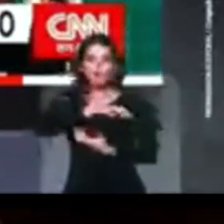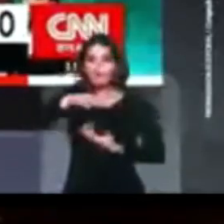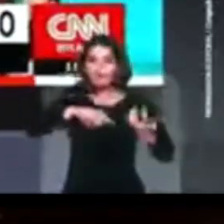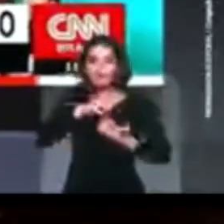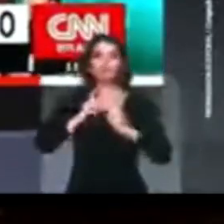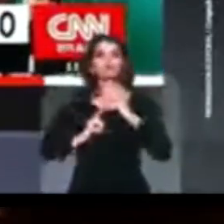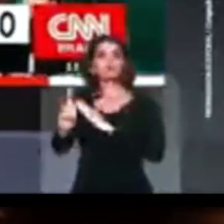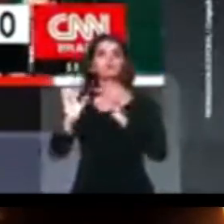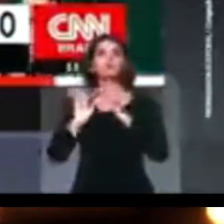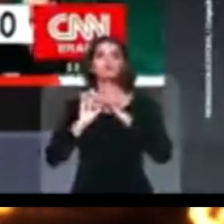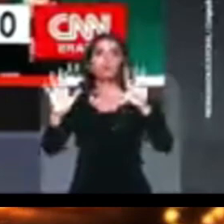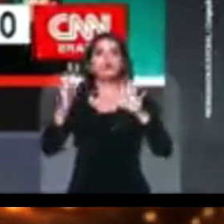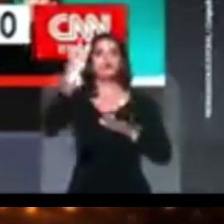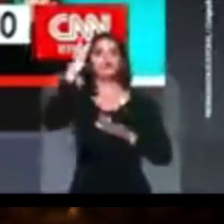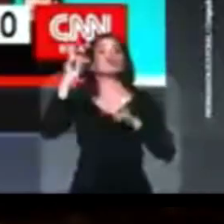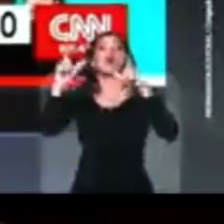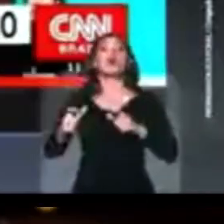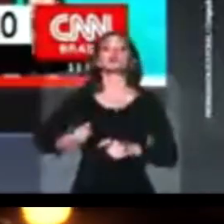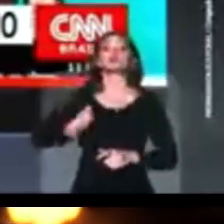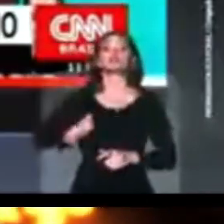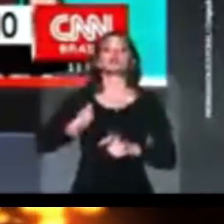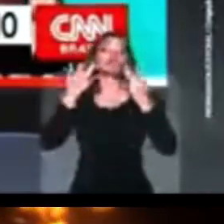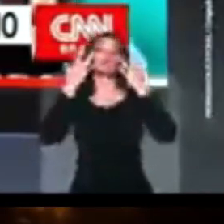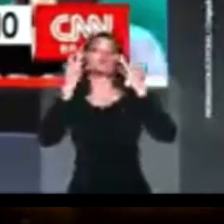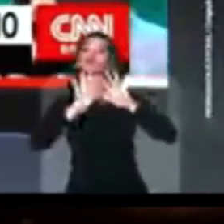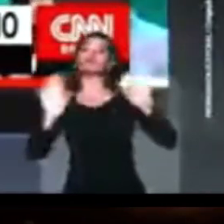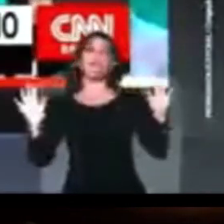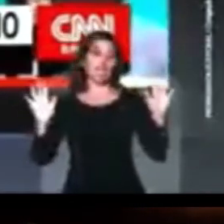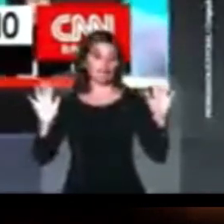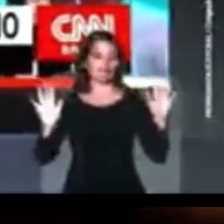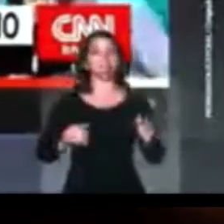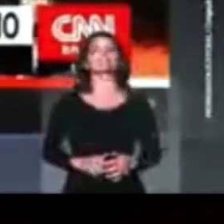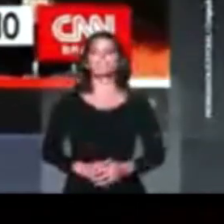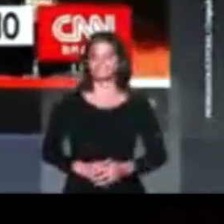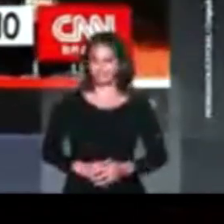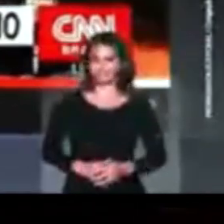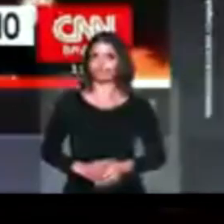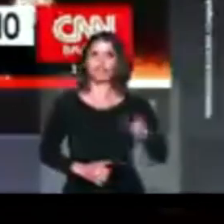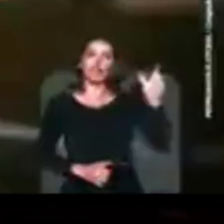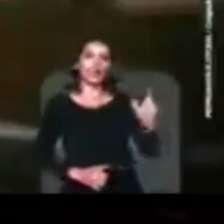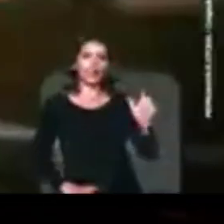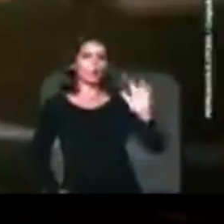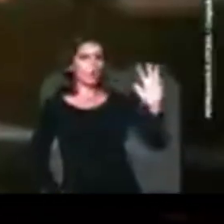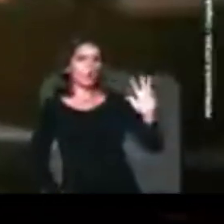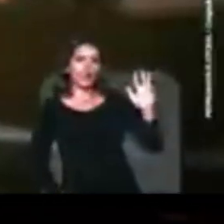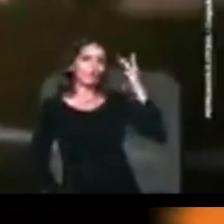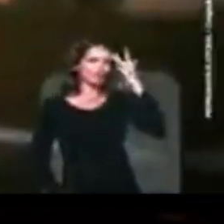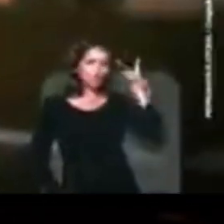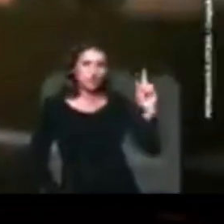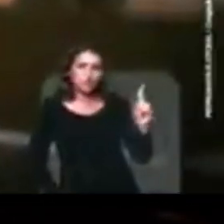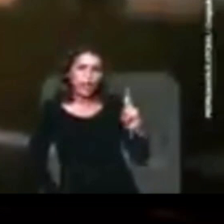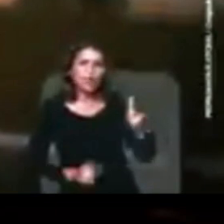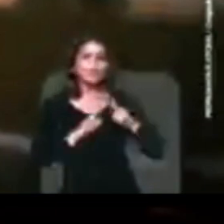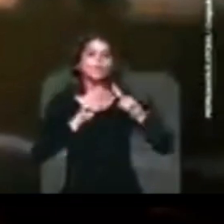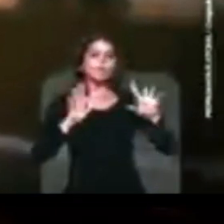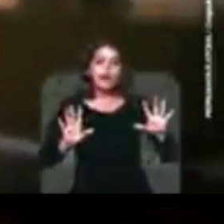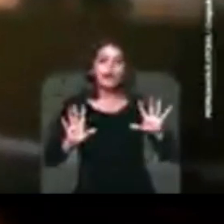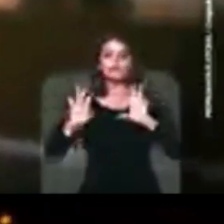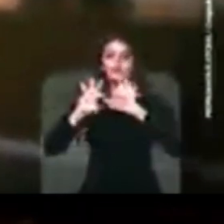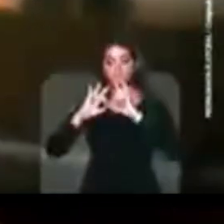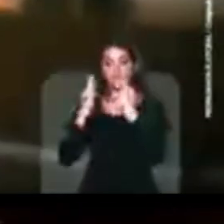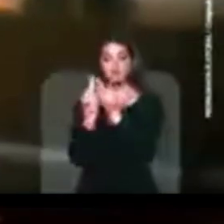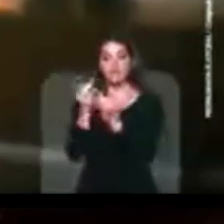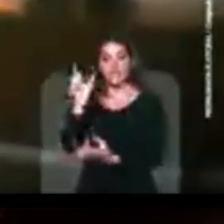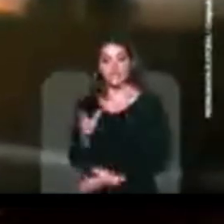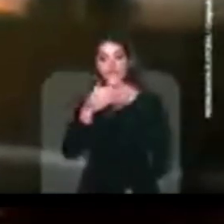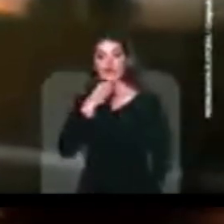de fome, e foram soltos, e eu não sei aonde que eles estão agora. Você não sabe, Lula, mas a família